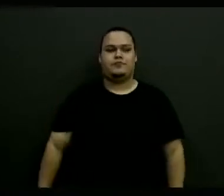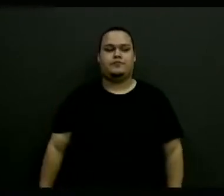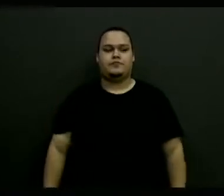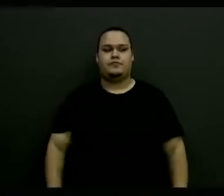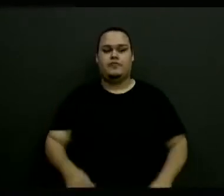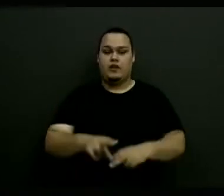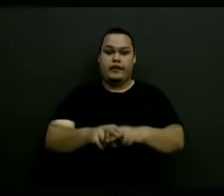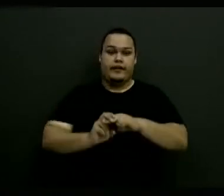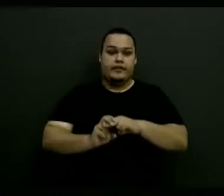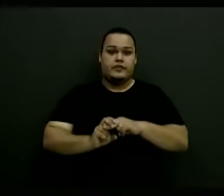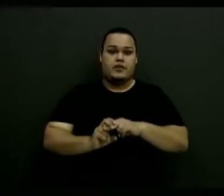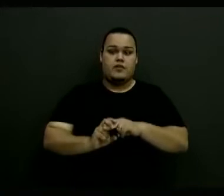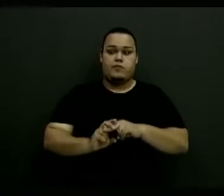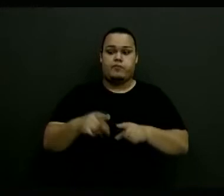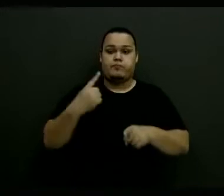bom,